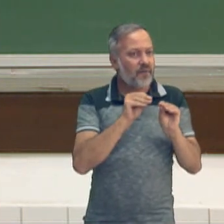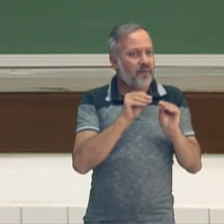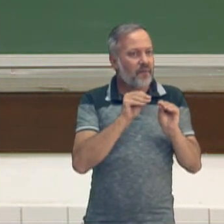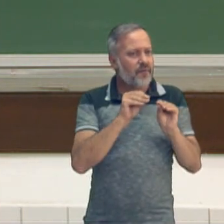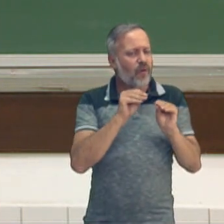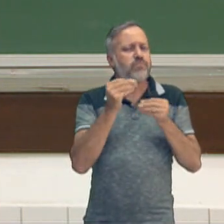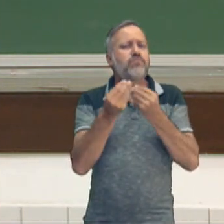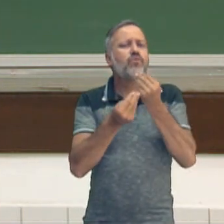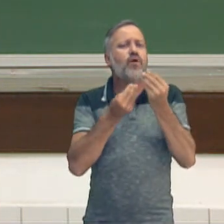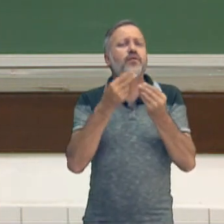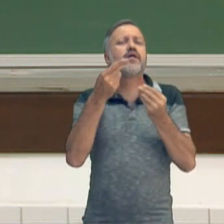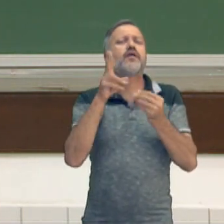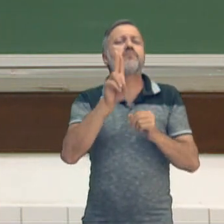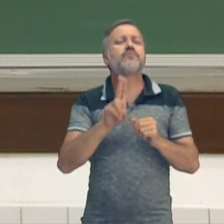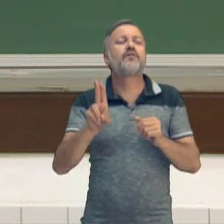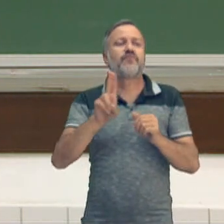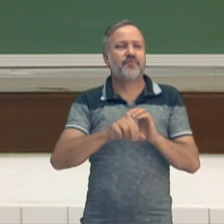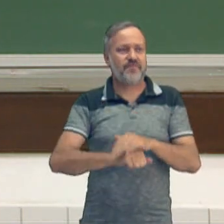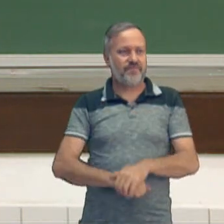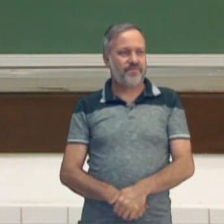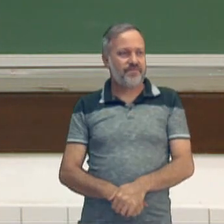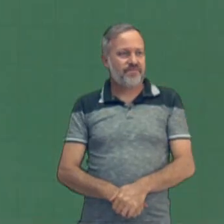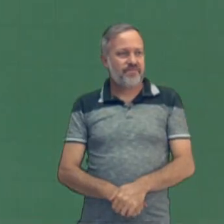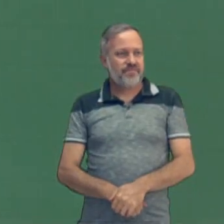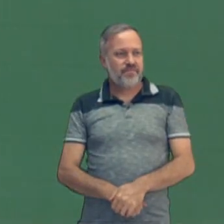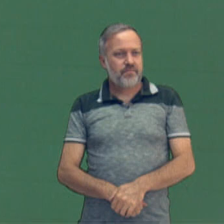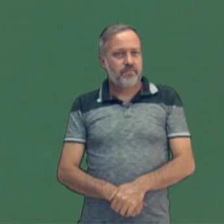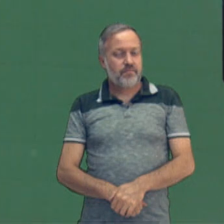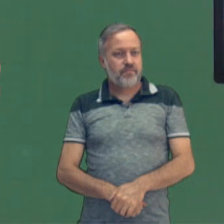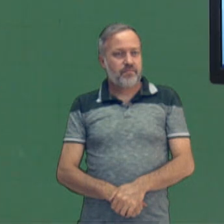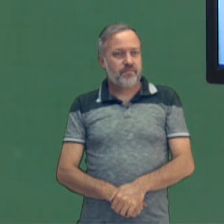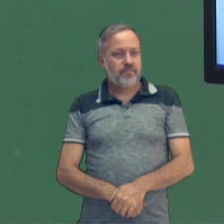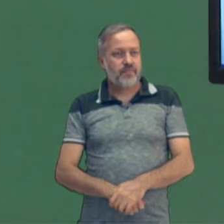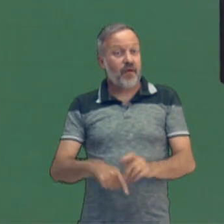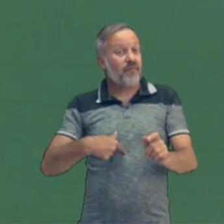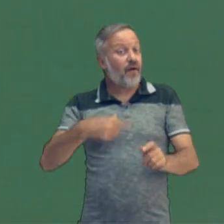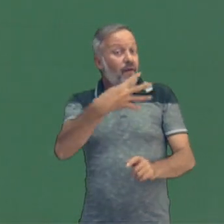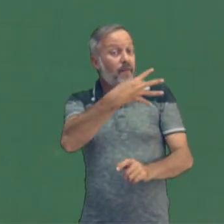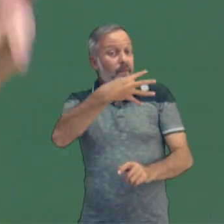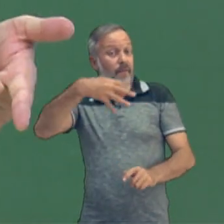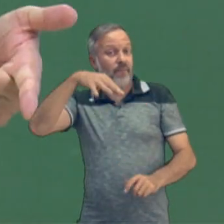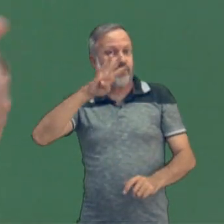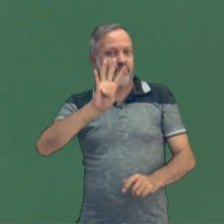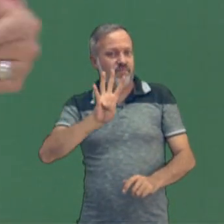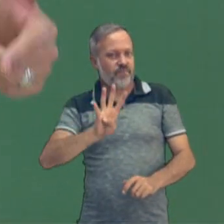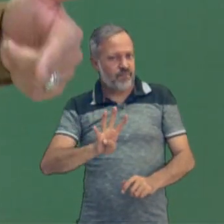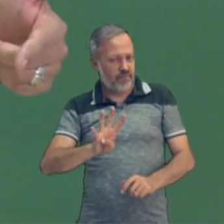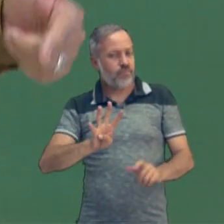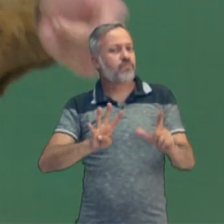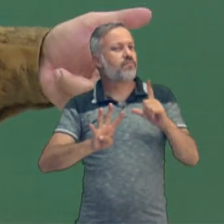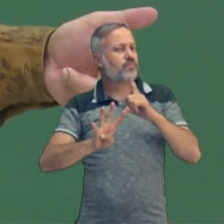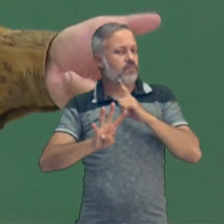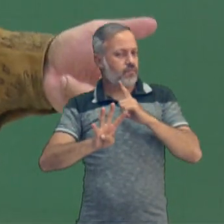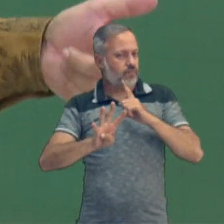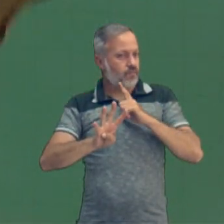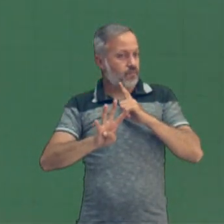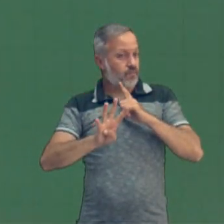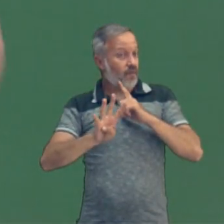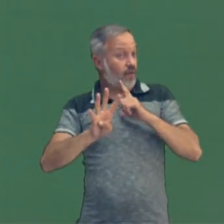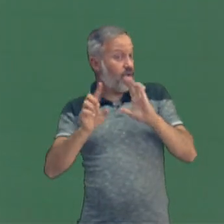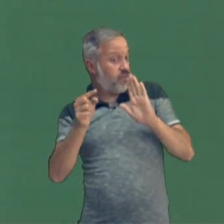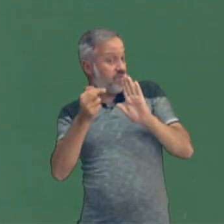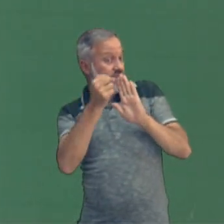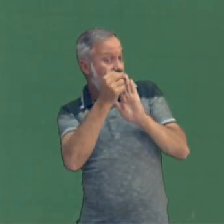juntos. Além de tudo isso que eu já disse, os calendários, então, nos calendários foram sendo marcadas